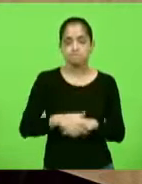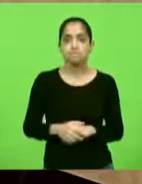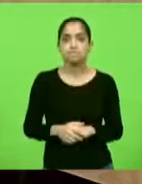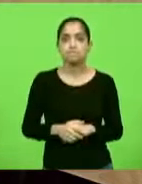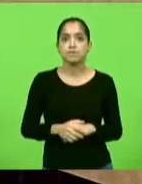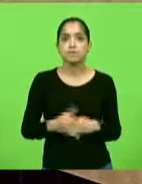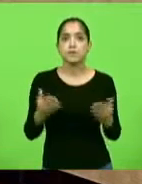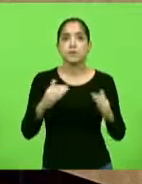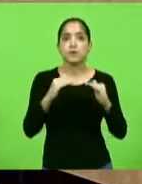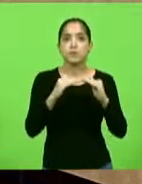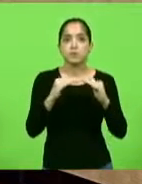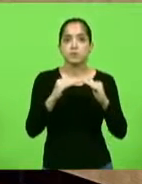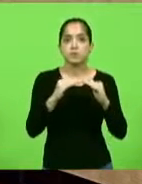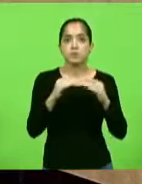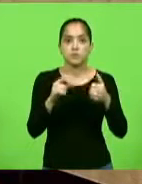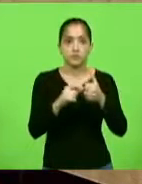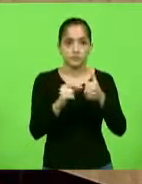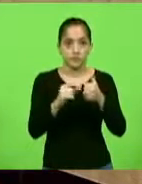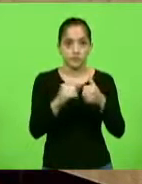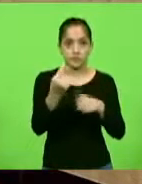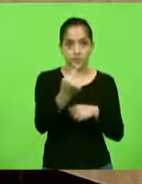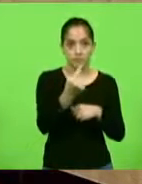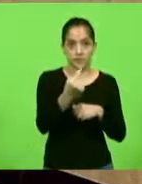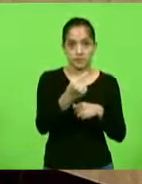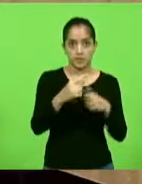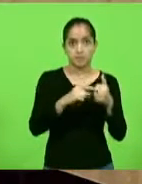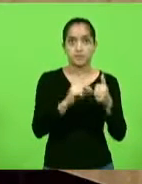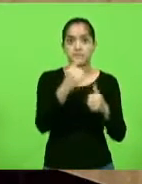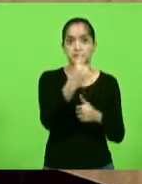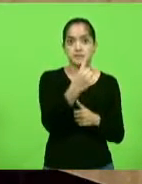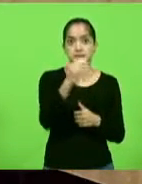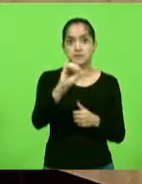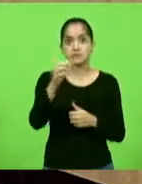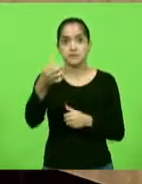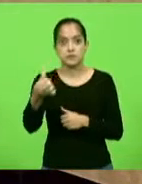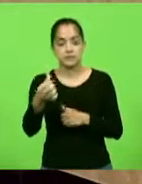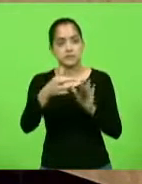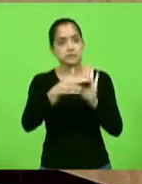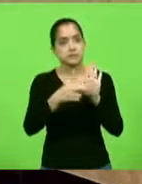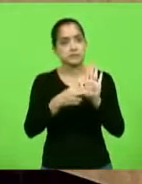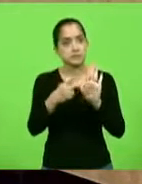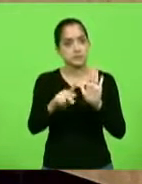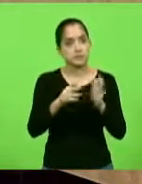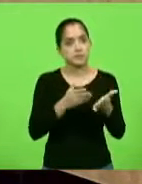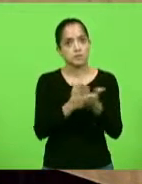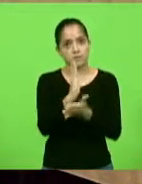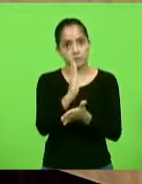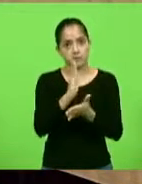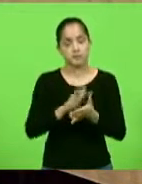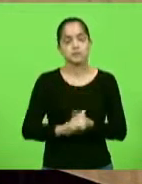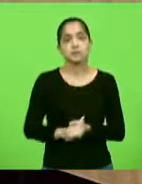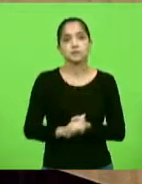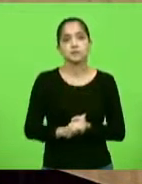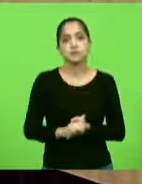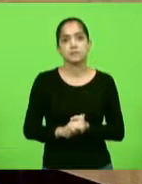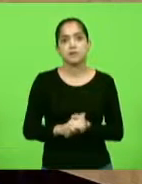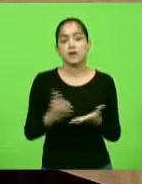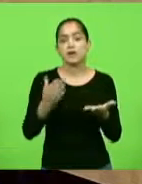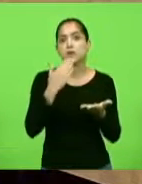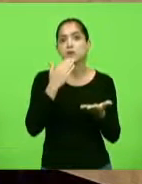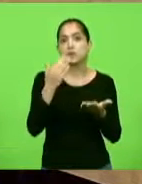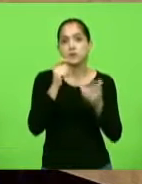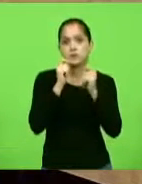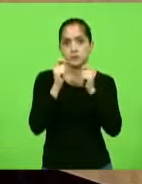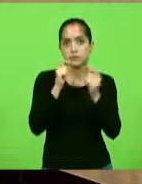Em consonância com o artigo, o parágrafo 1º do artigo nº 106 do Regimento Interno, dou a pura aprovada. Solicito à